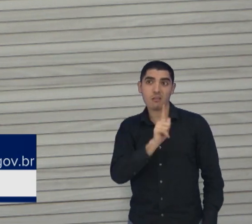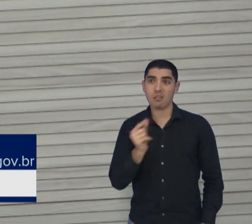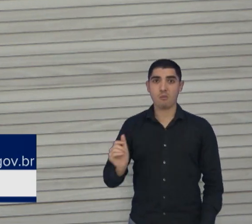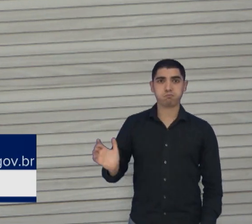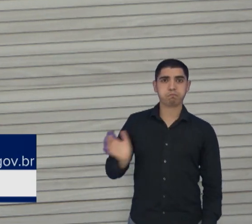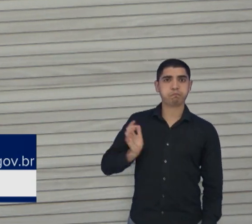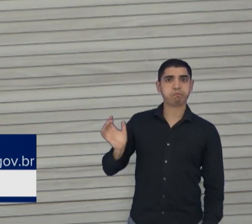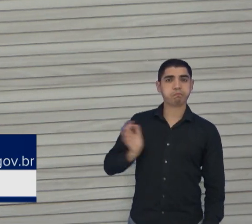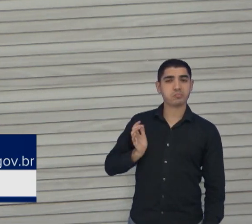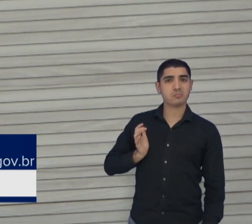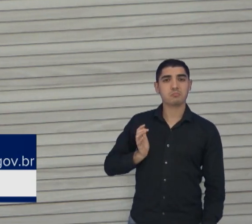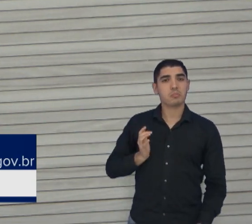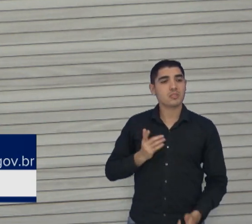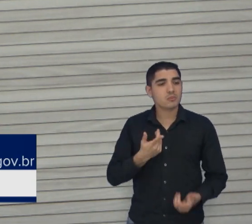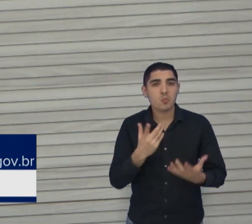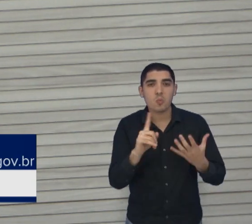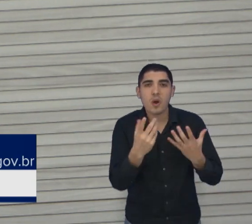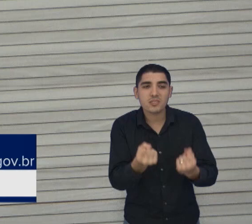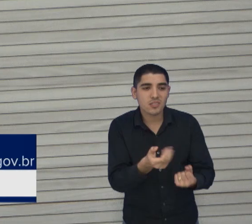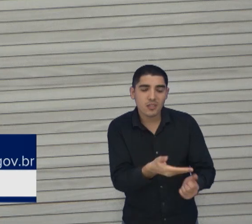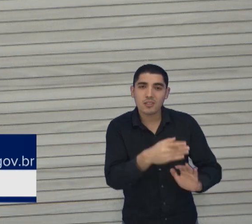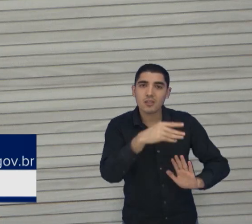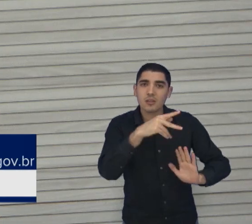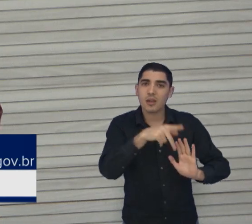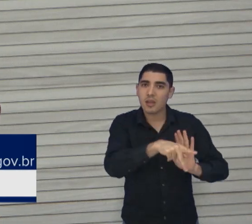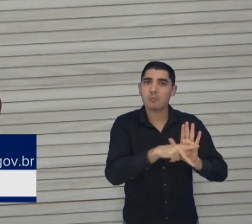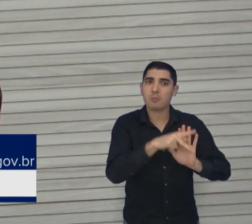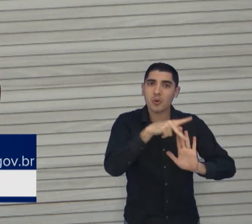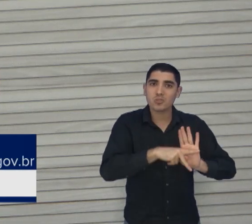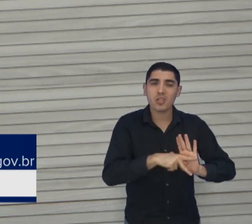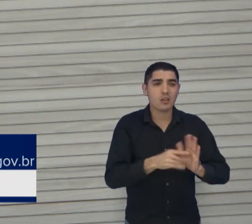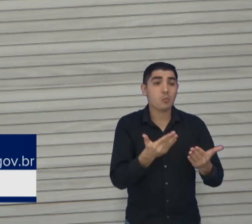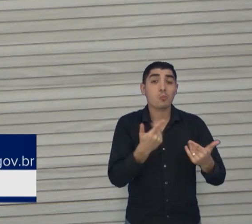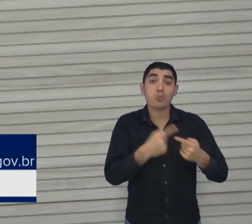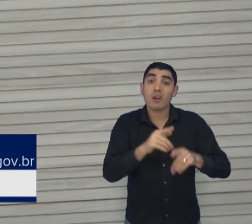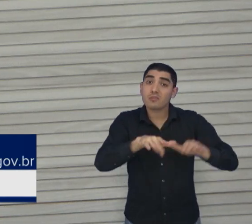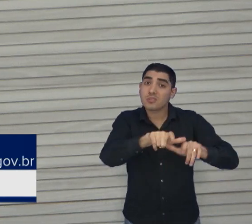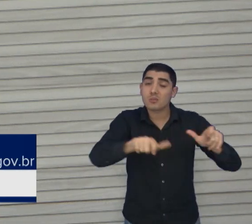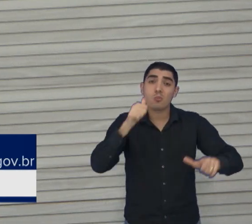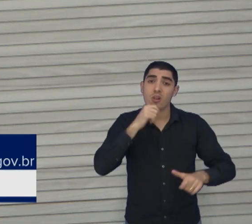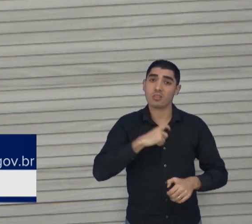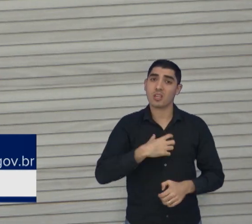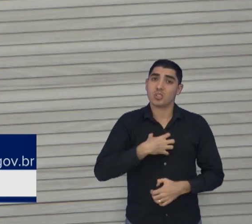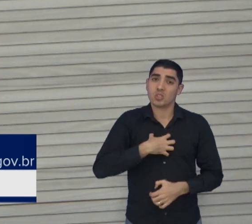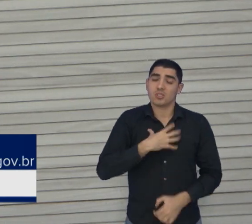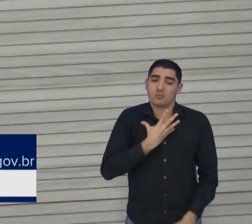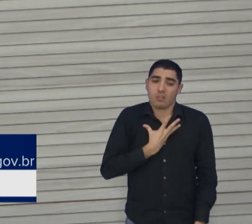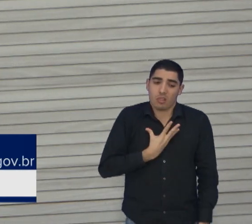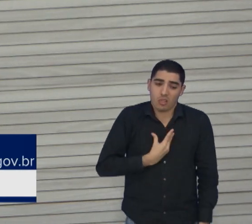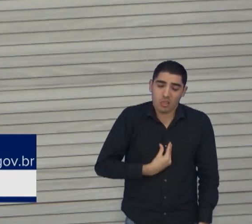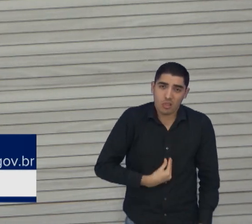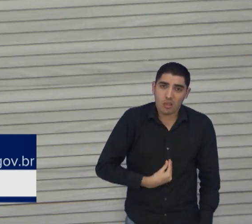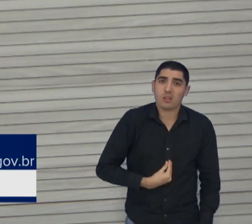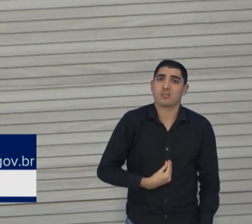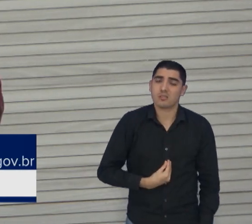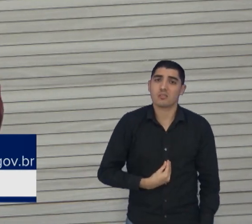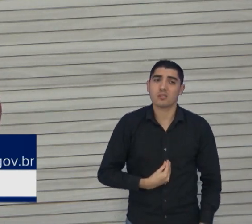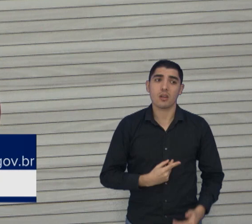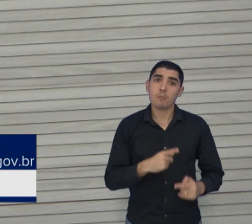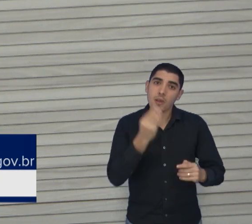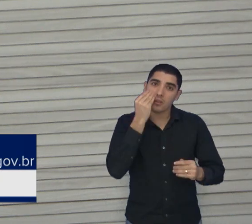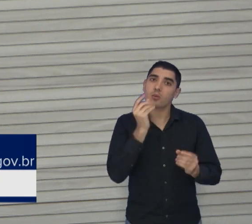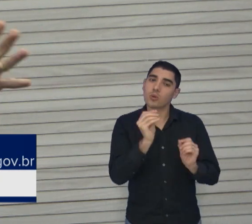que passam por esse processo, né? Em um momento baixo, né? Uma autoestima baixa, que seria um momento especial da pessoa,